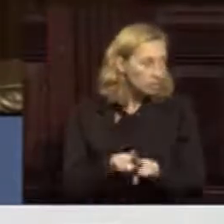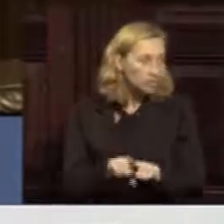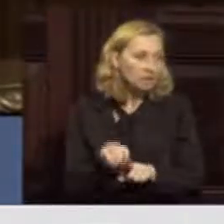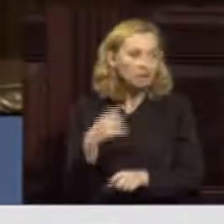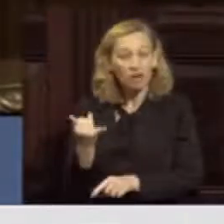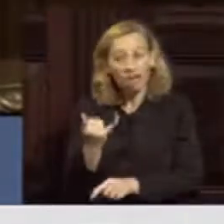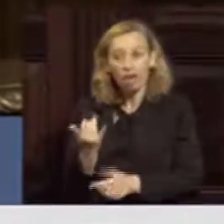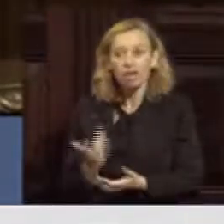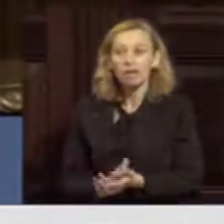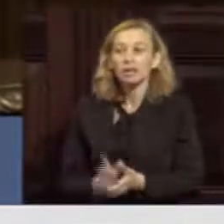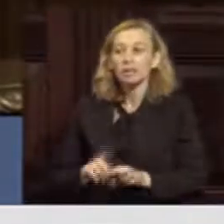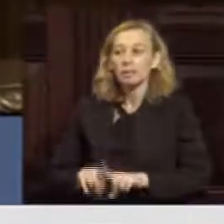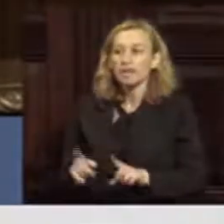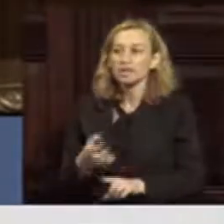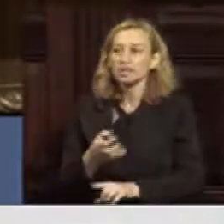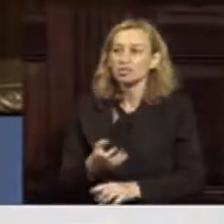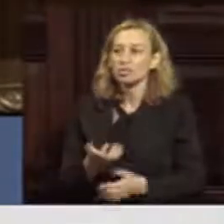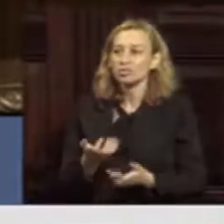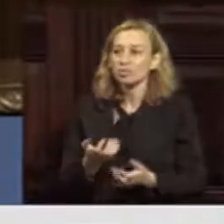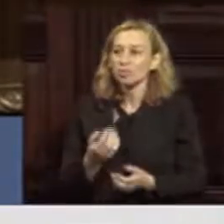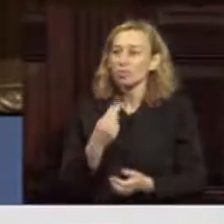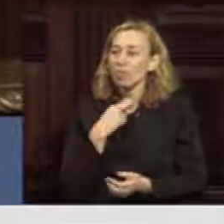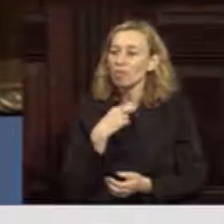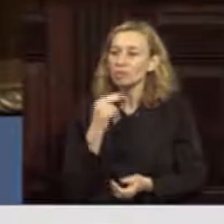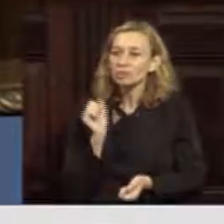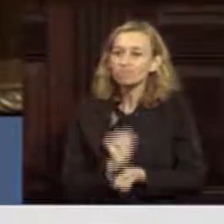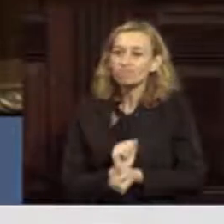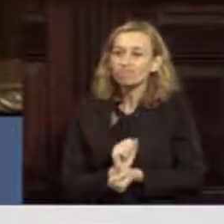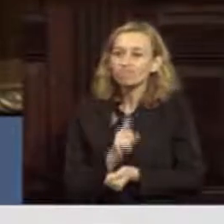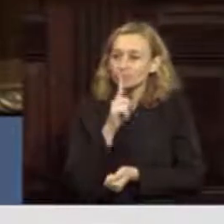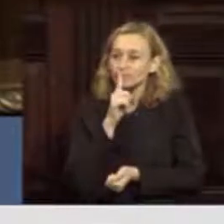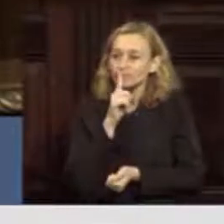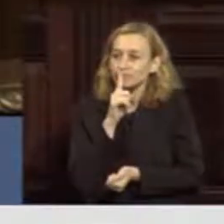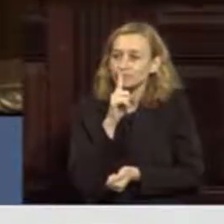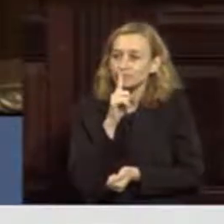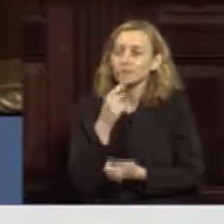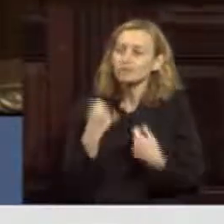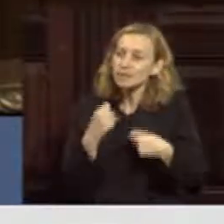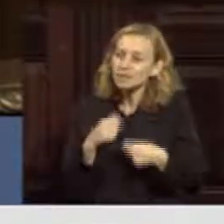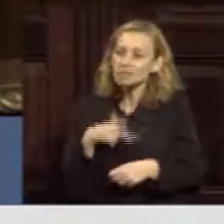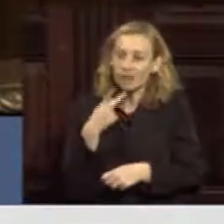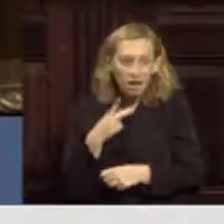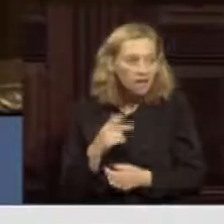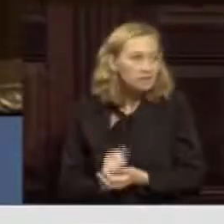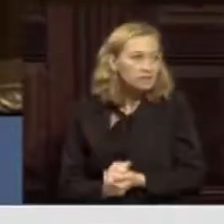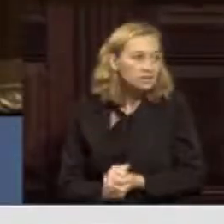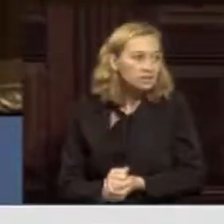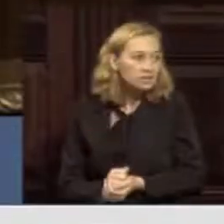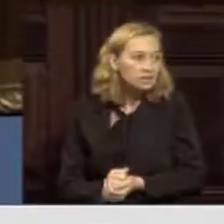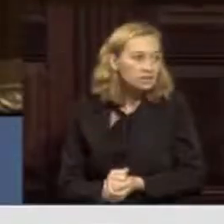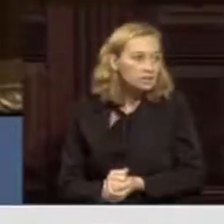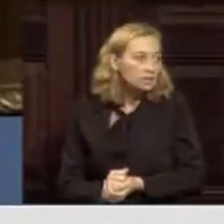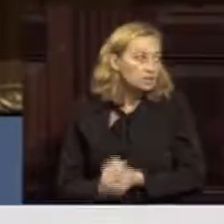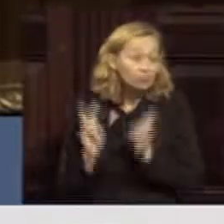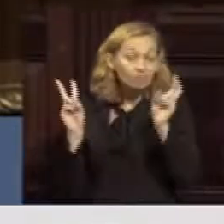quero deixar de me pronunciar sobre uma questão das mais graves